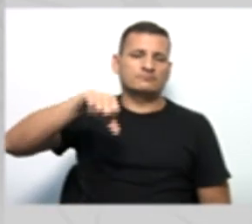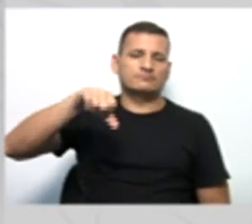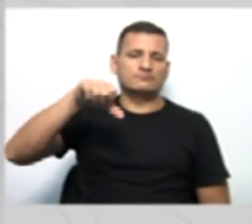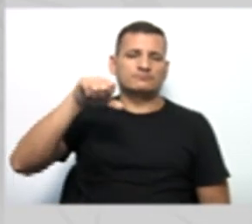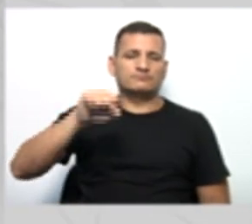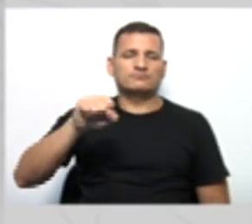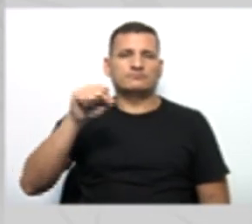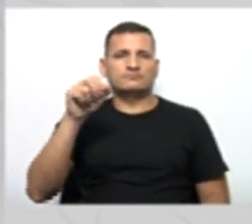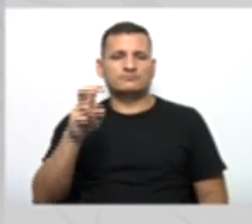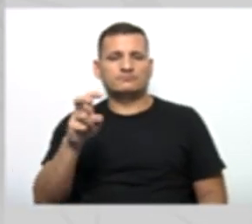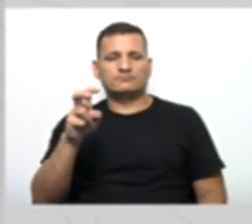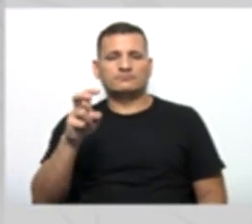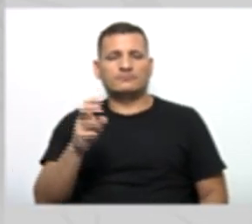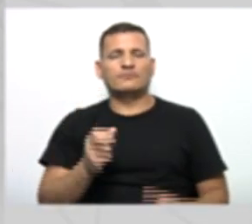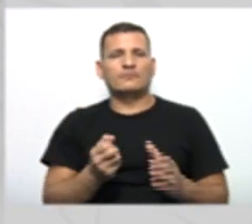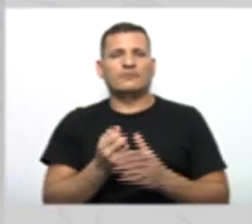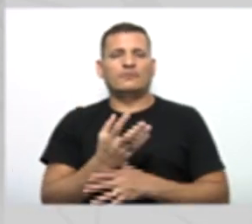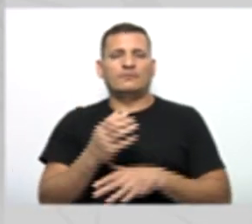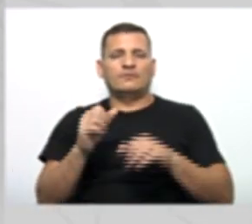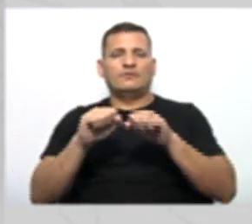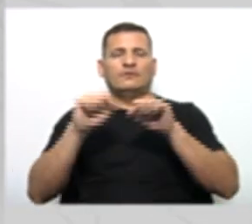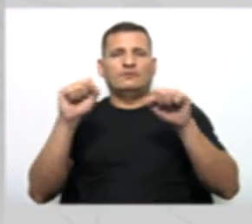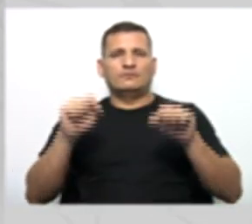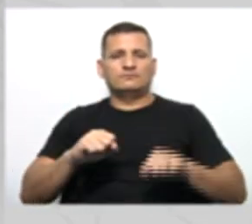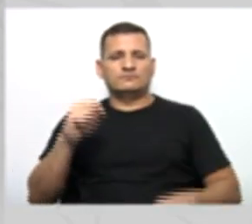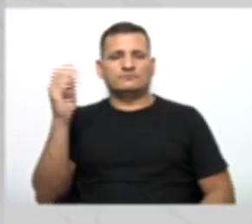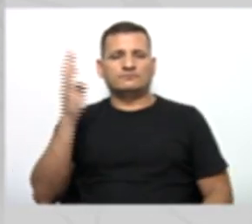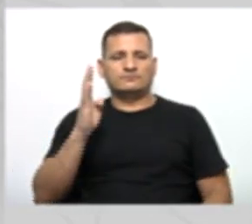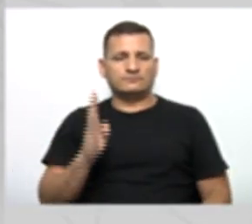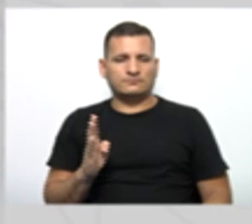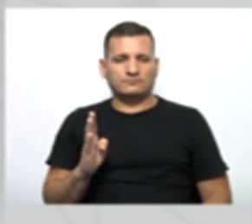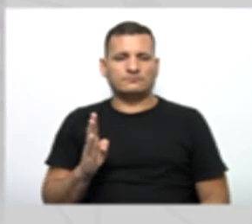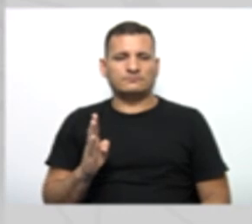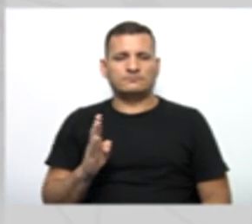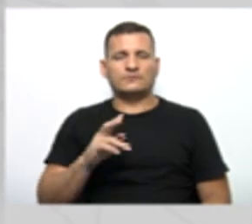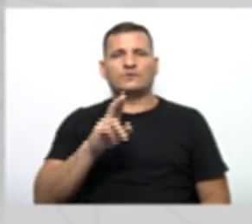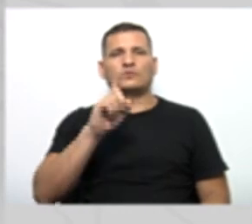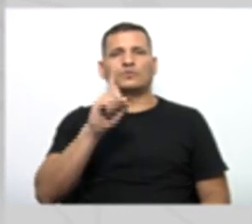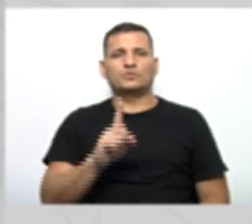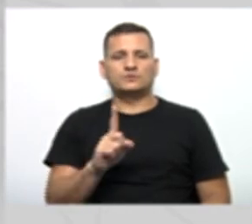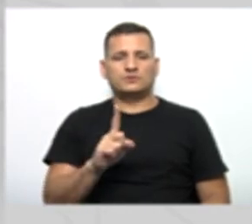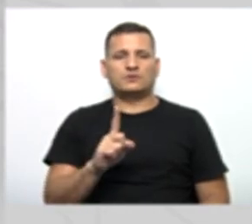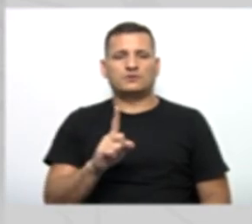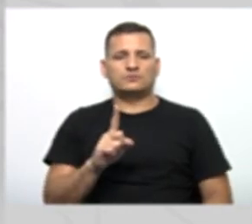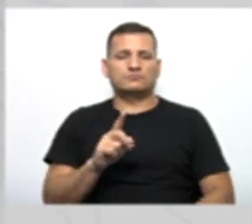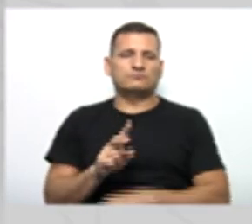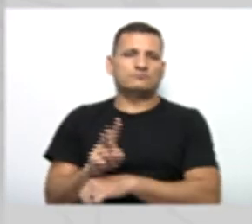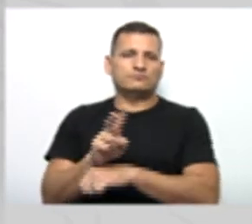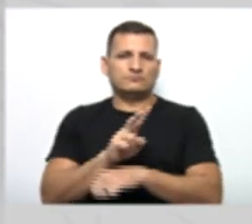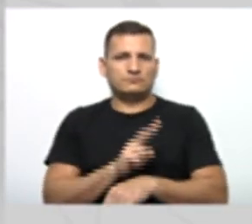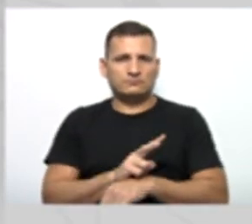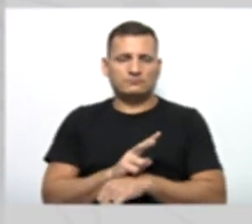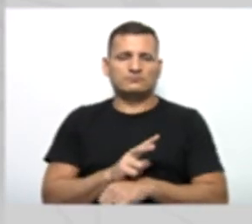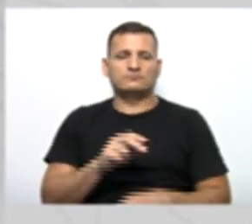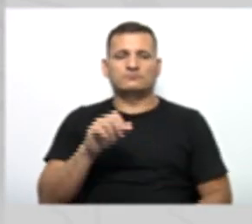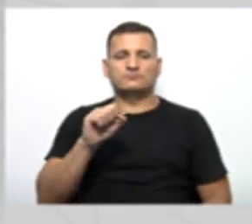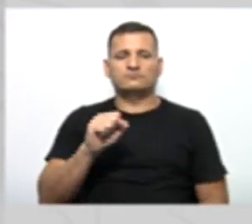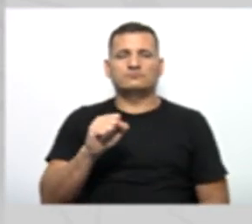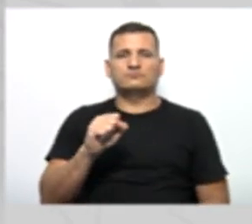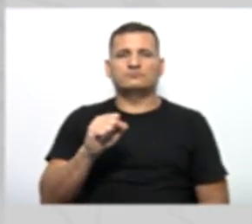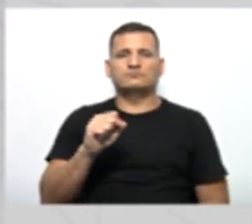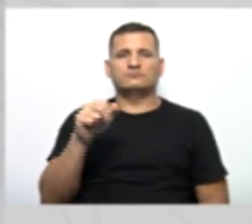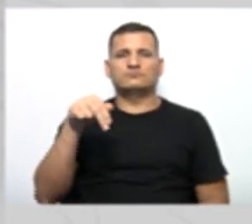9.985, que criou o Sistema Nacional de Unidades de Conservação, o SNUC.